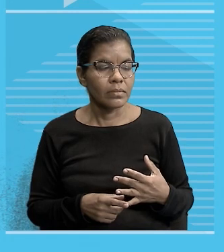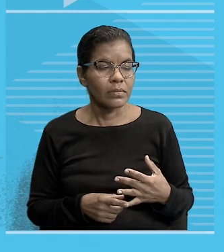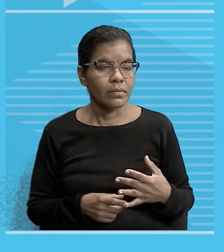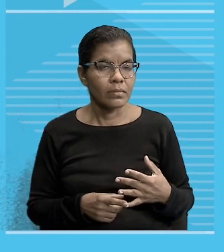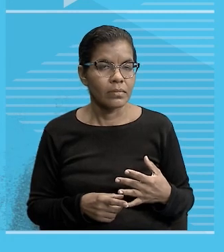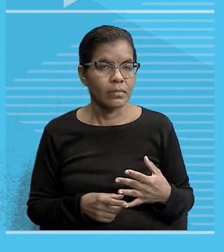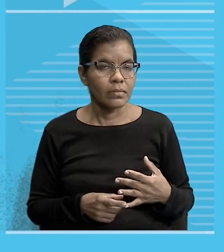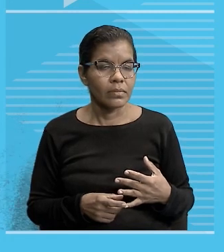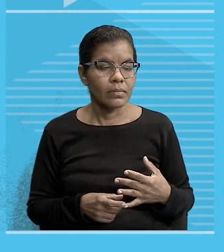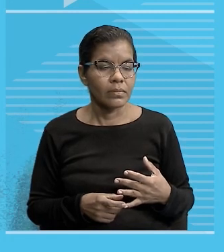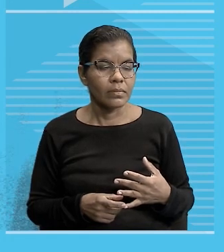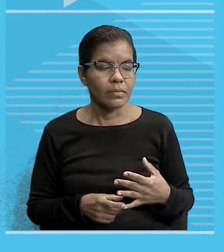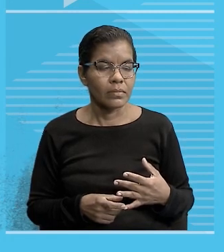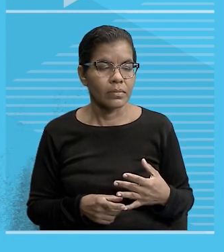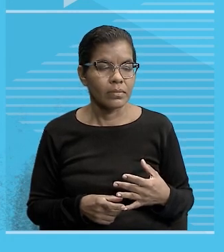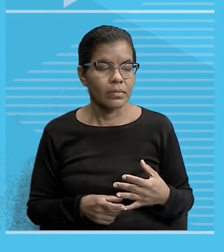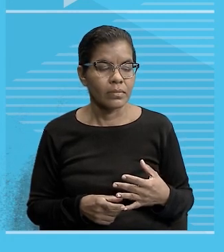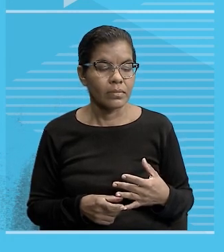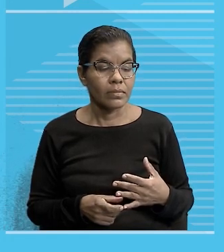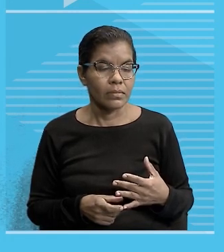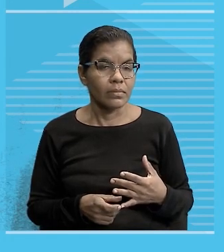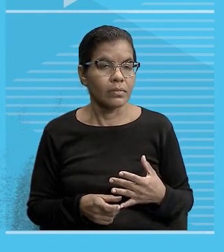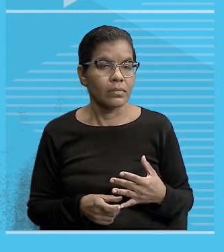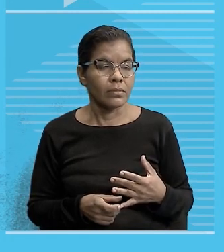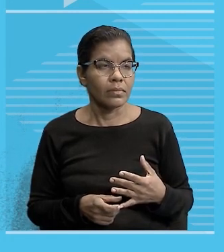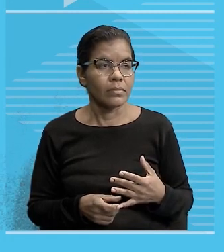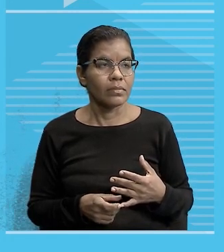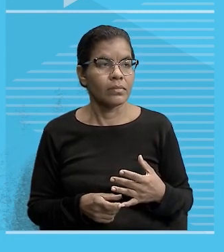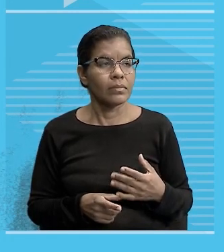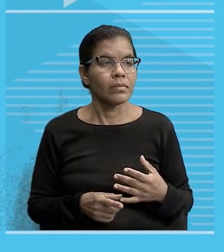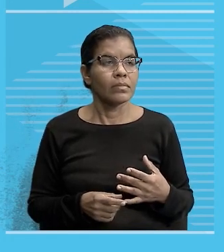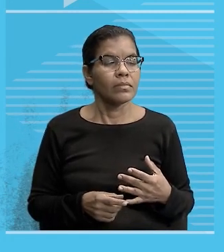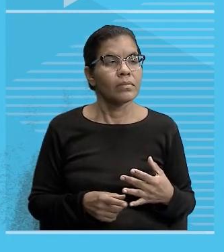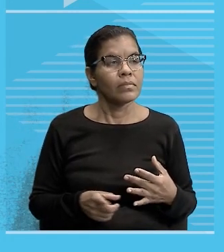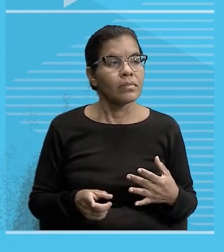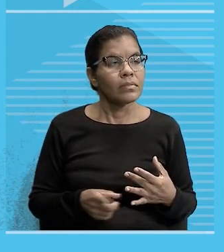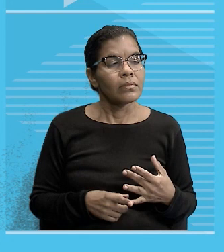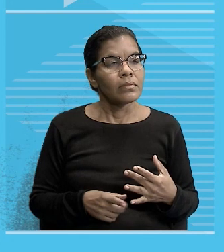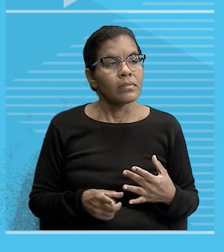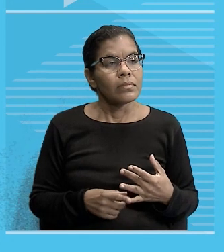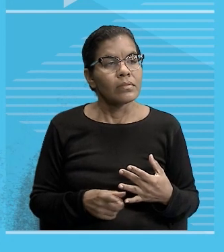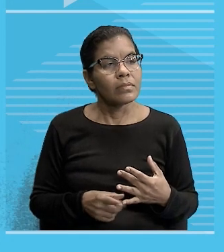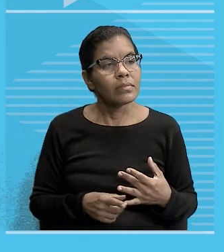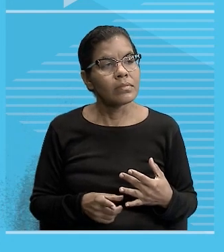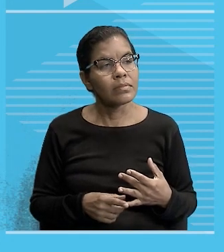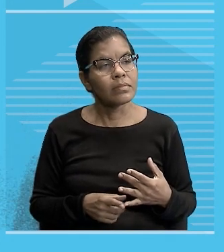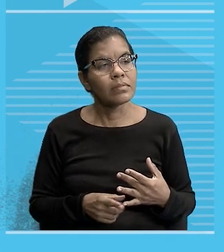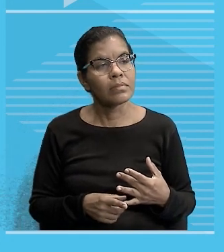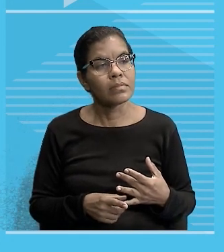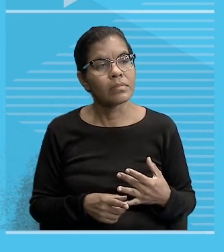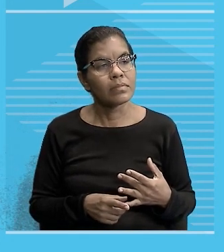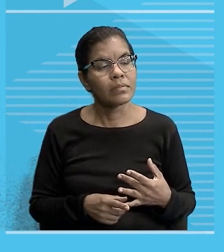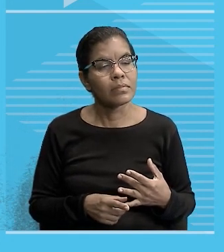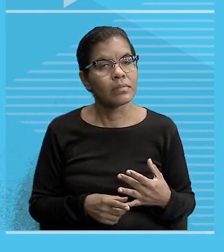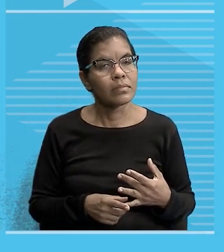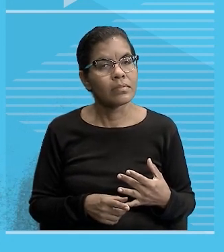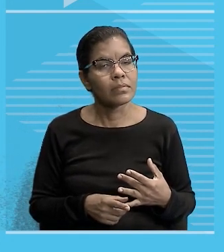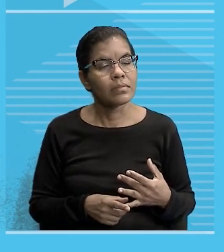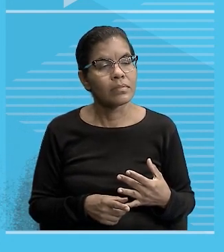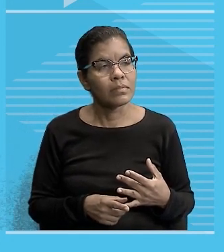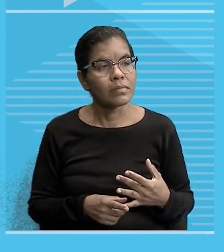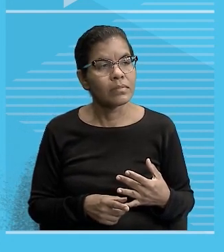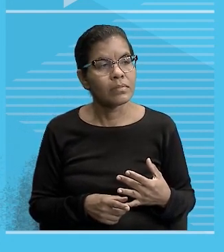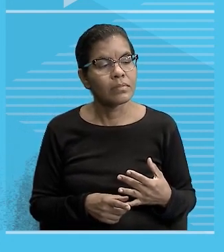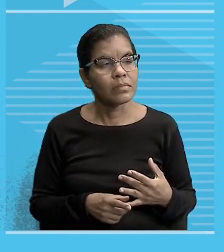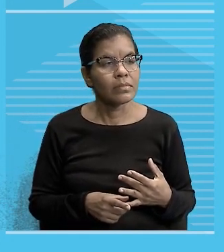é utilizar símbolos e legendas que permitem a visualização dos fluxos da